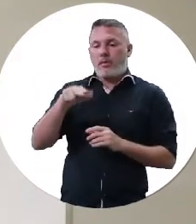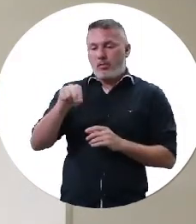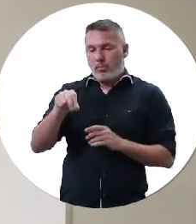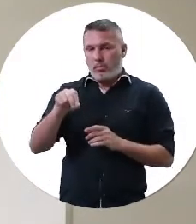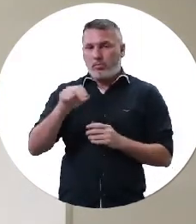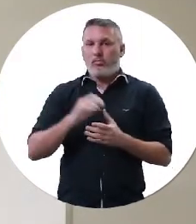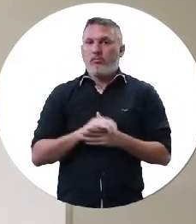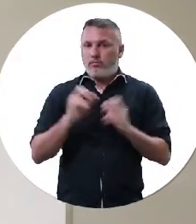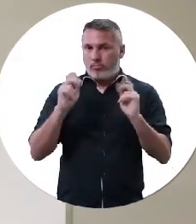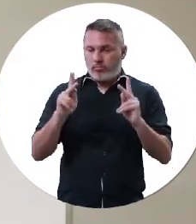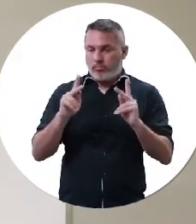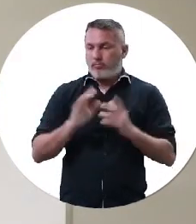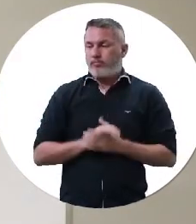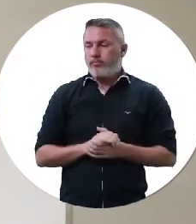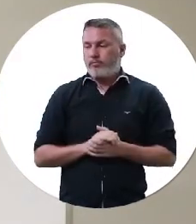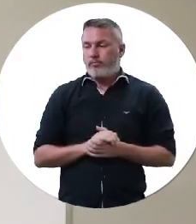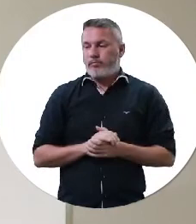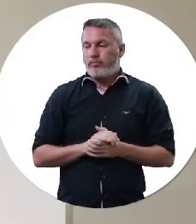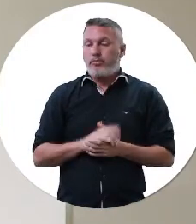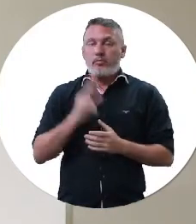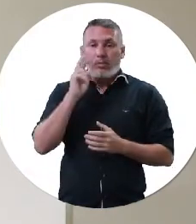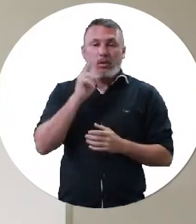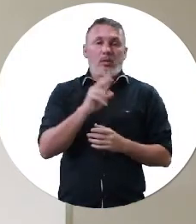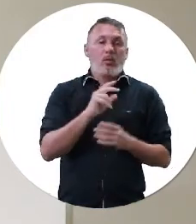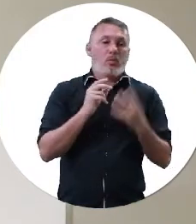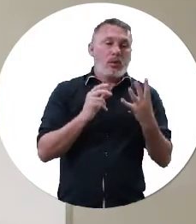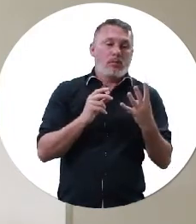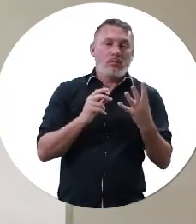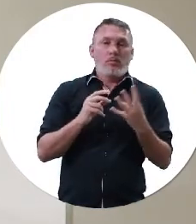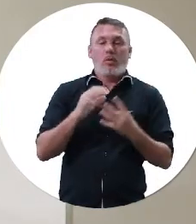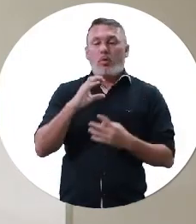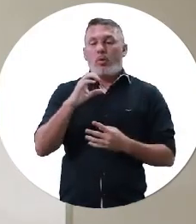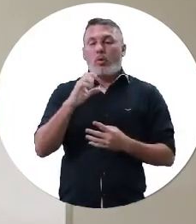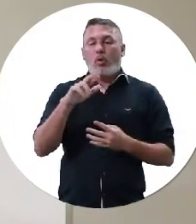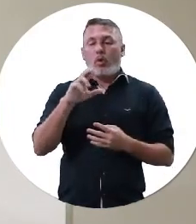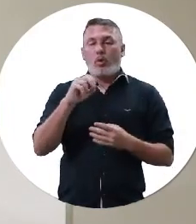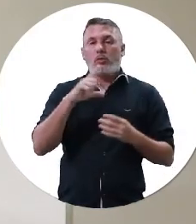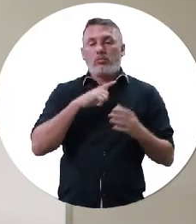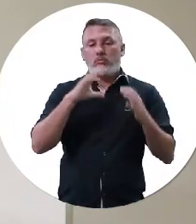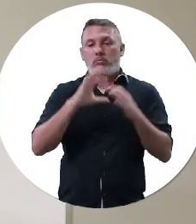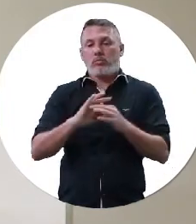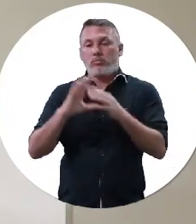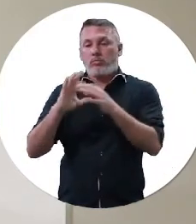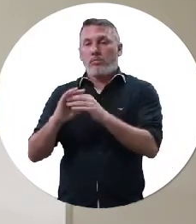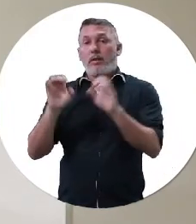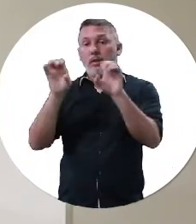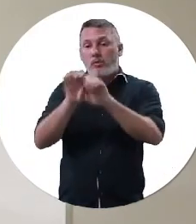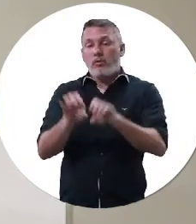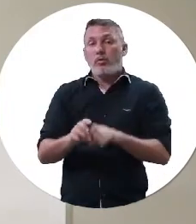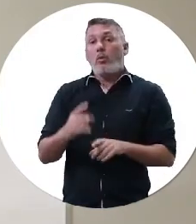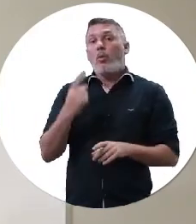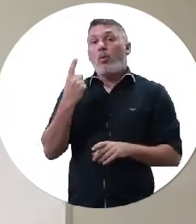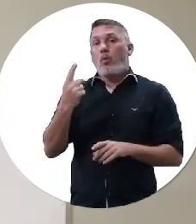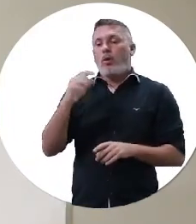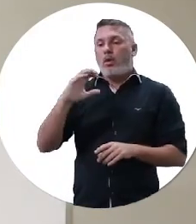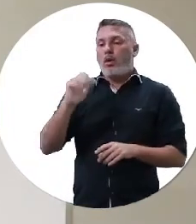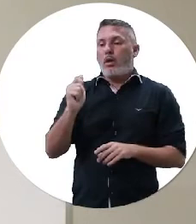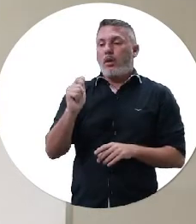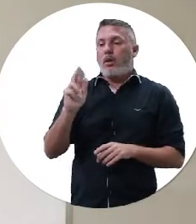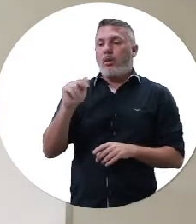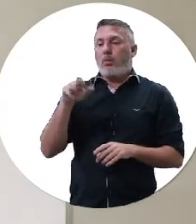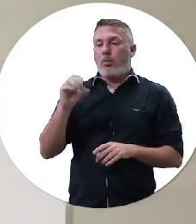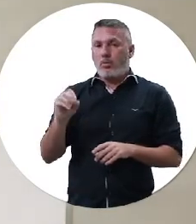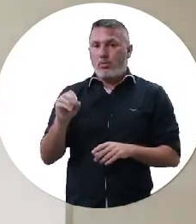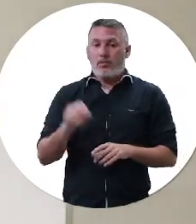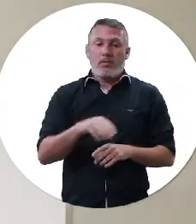Ok? 4 cloros ligados a uma estrutura de um único carbono. Met, somente ligação simples an,